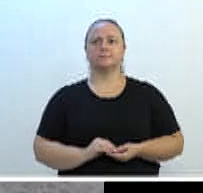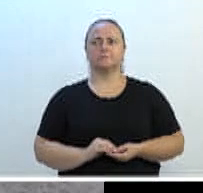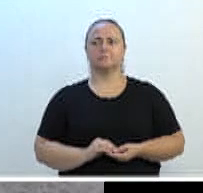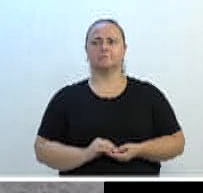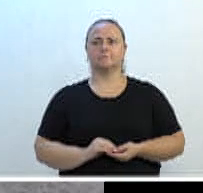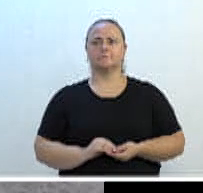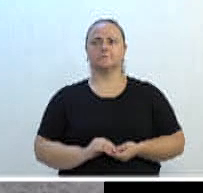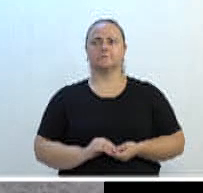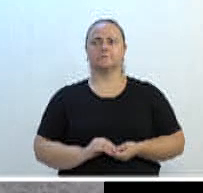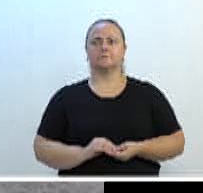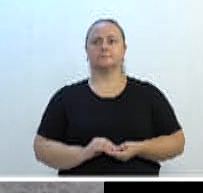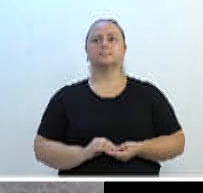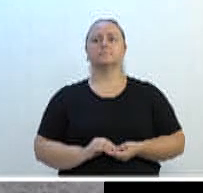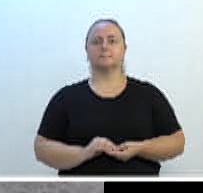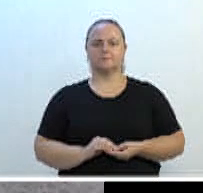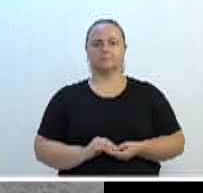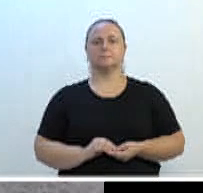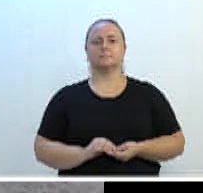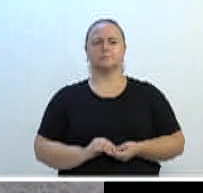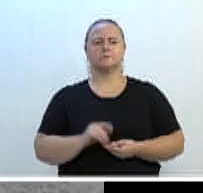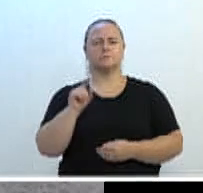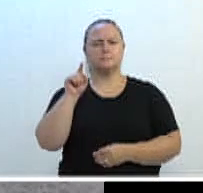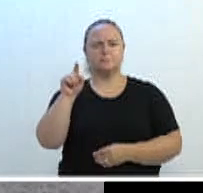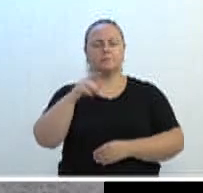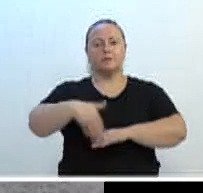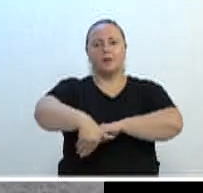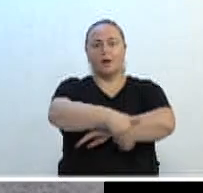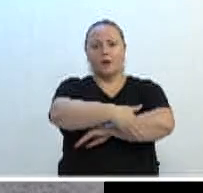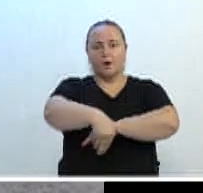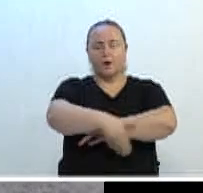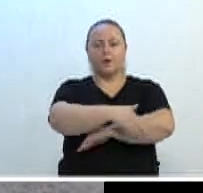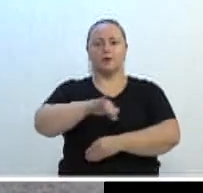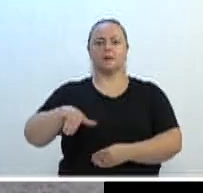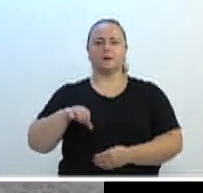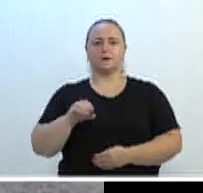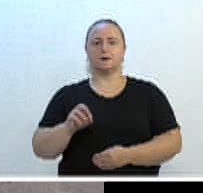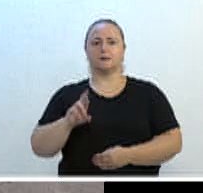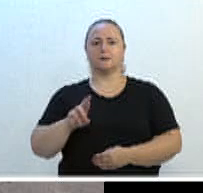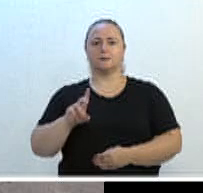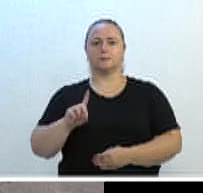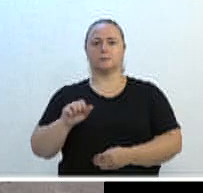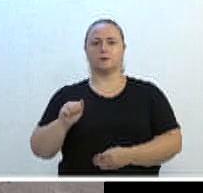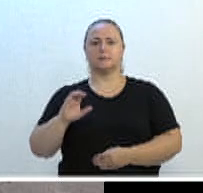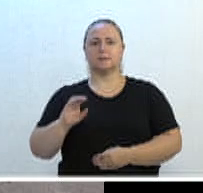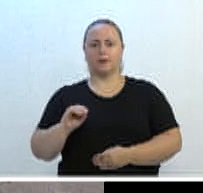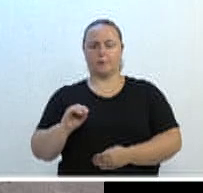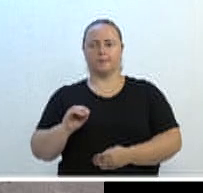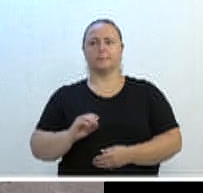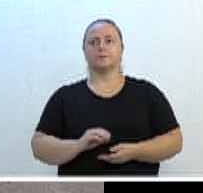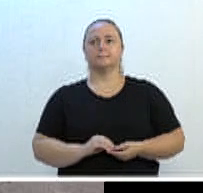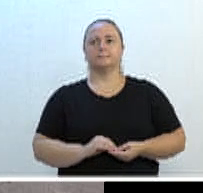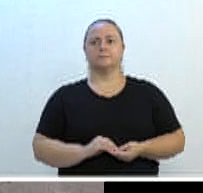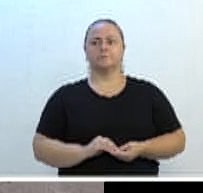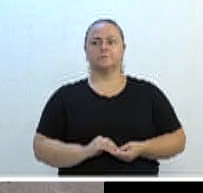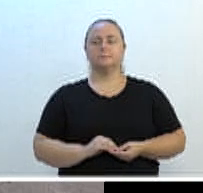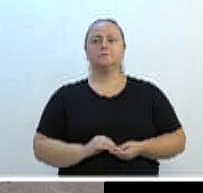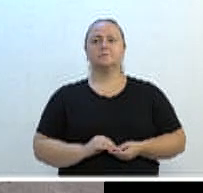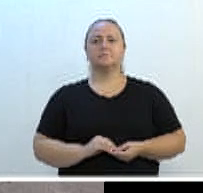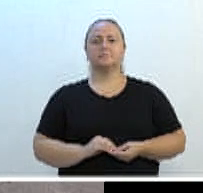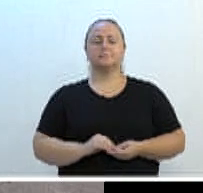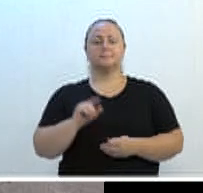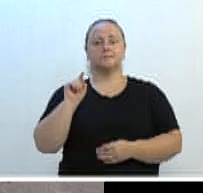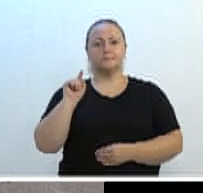E aí, se não me foge a memória, a Rua Jordão. Próxima foto. Aí sim, a Rui